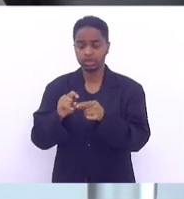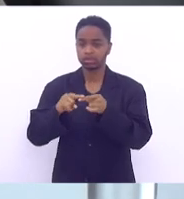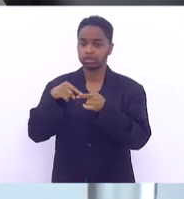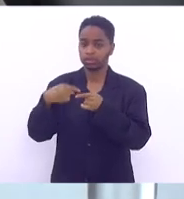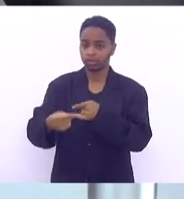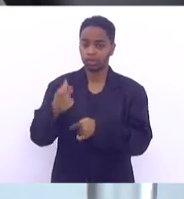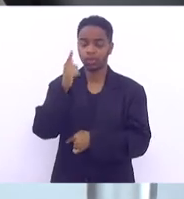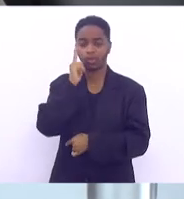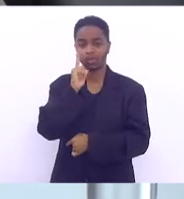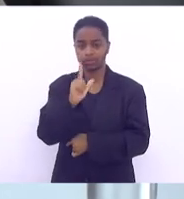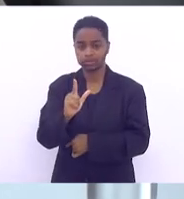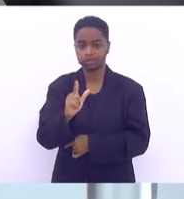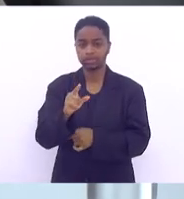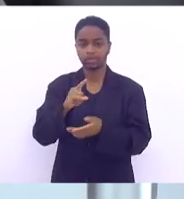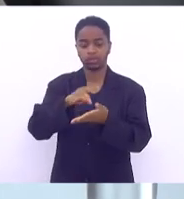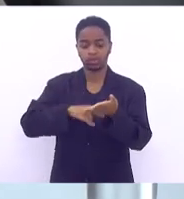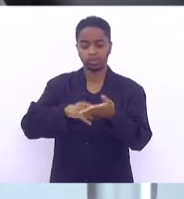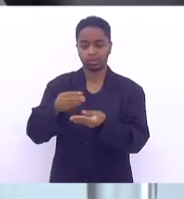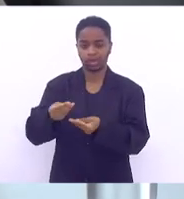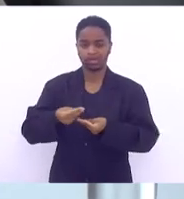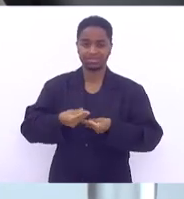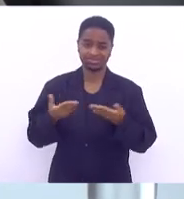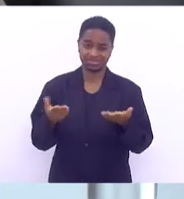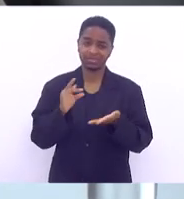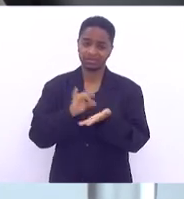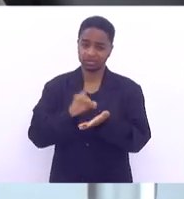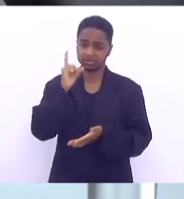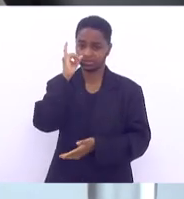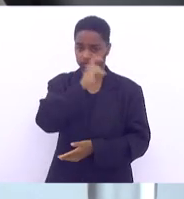conseguir eliminar. É um negócio muito